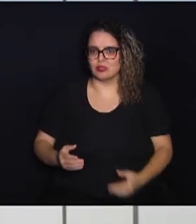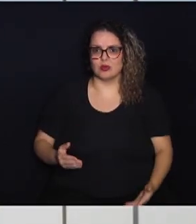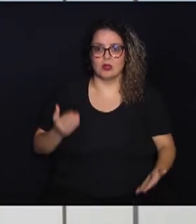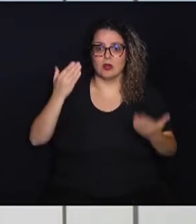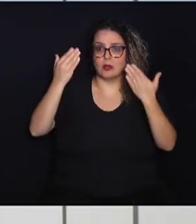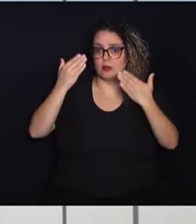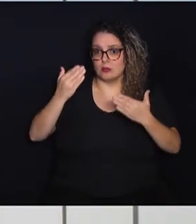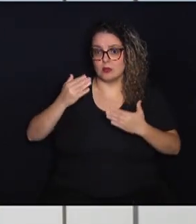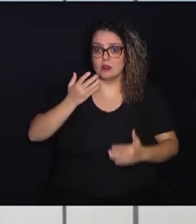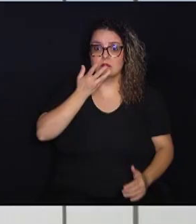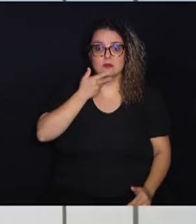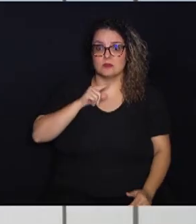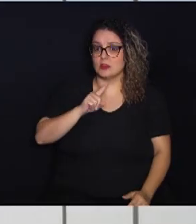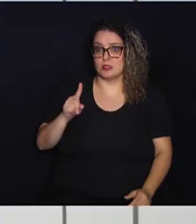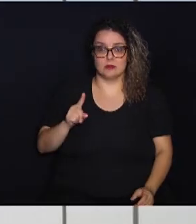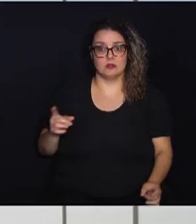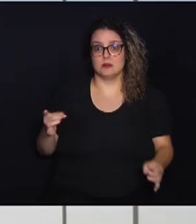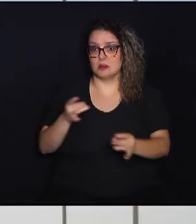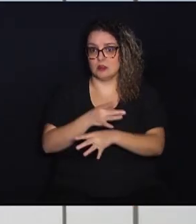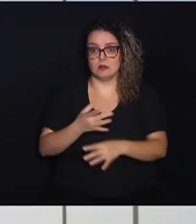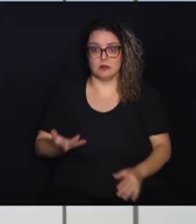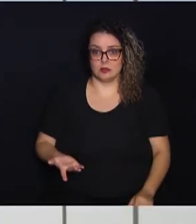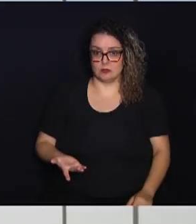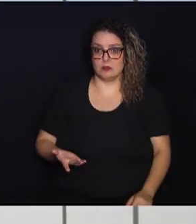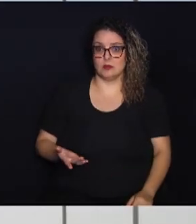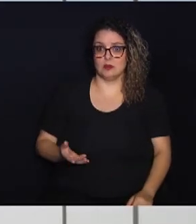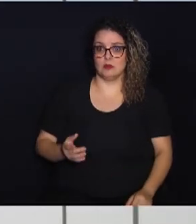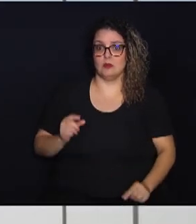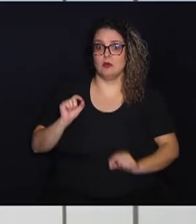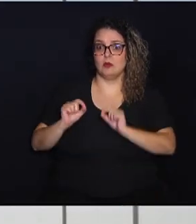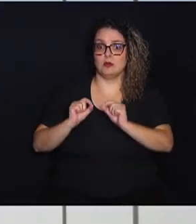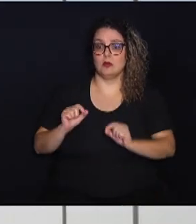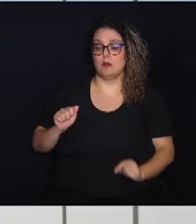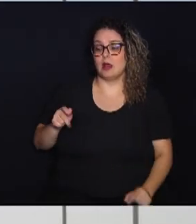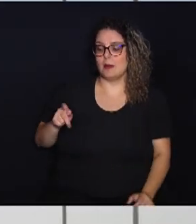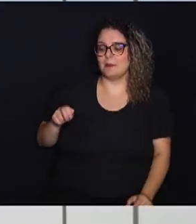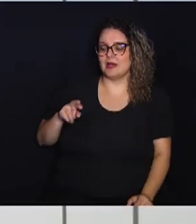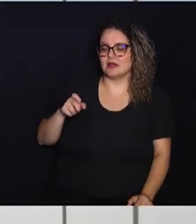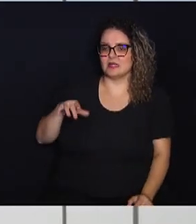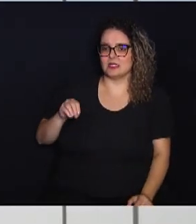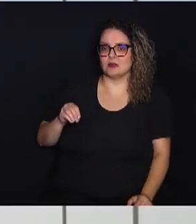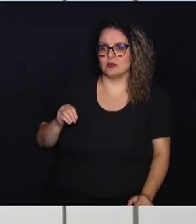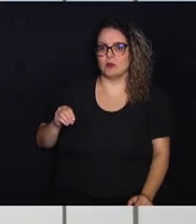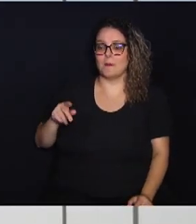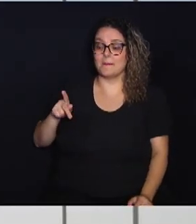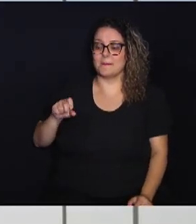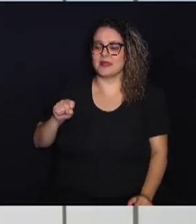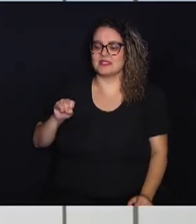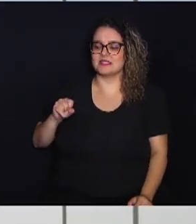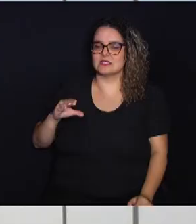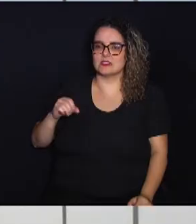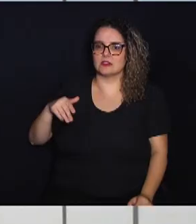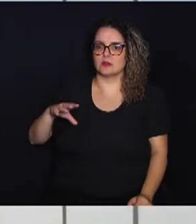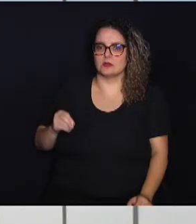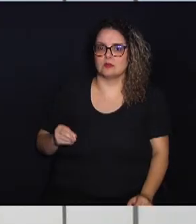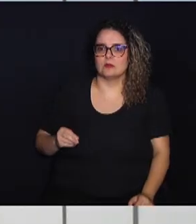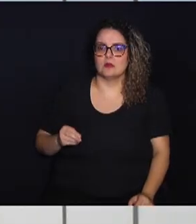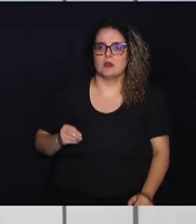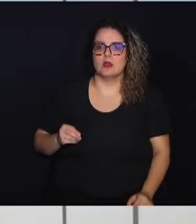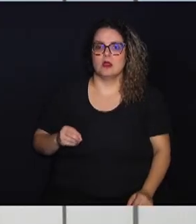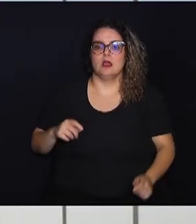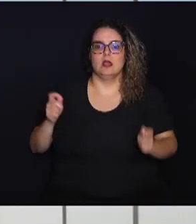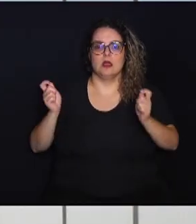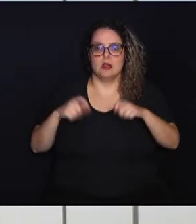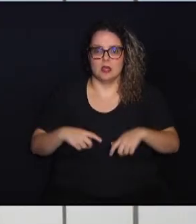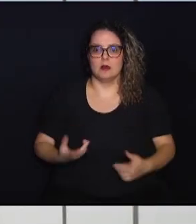das crianças não está pronto. Né? O que é o aparelho psíquico? É a capacidade que essa criança tem de inibir comportamentos, saber